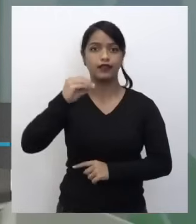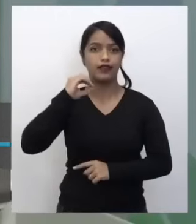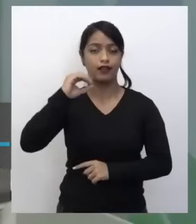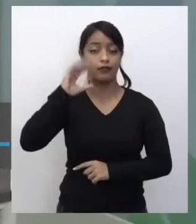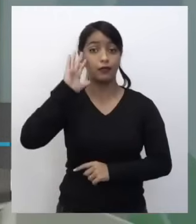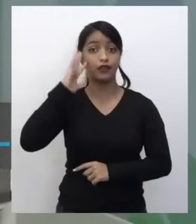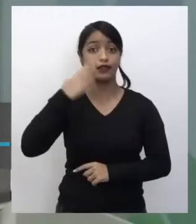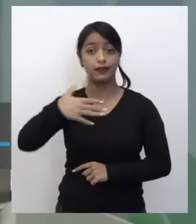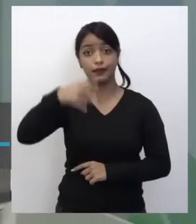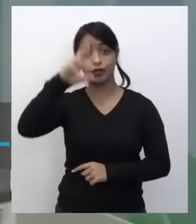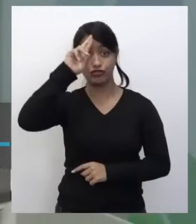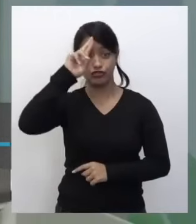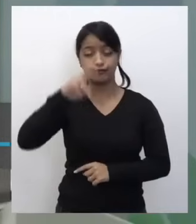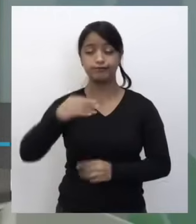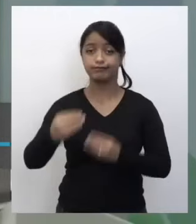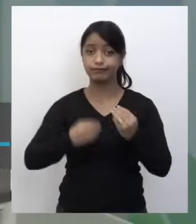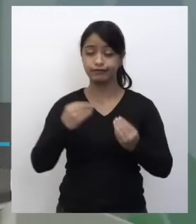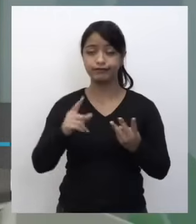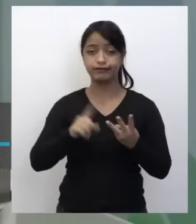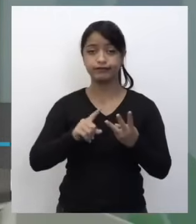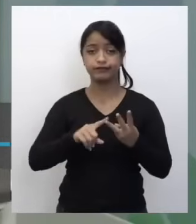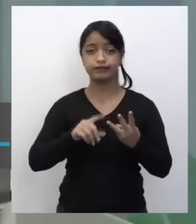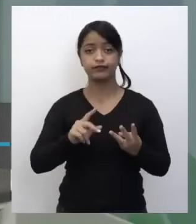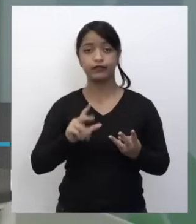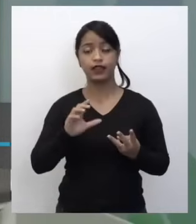Nós temos aqui a